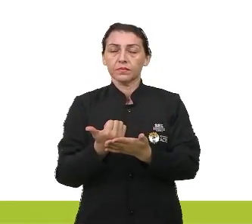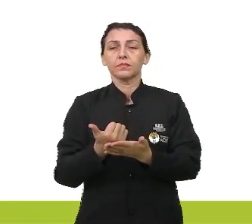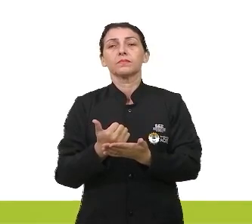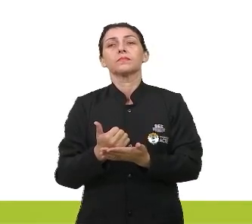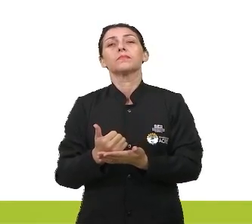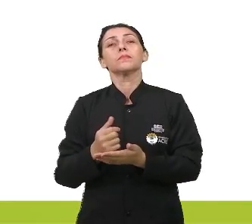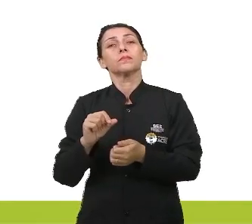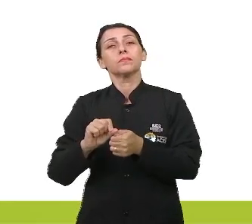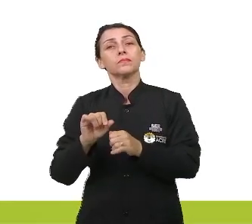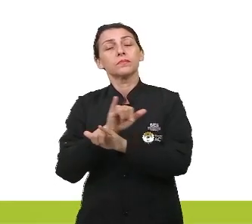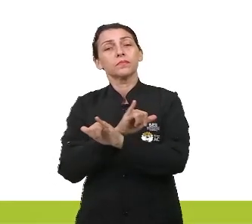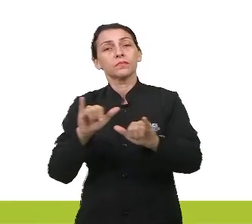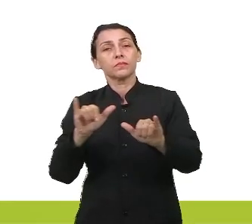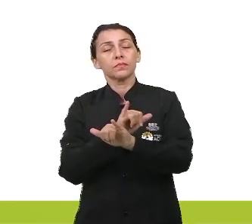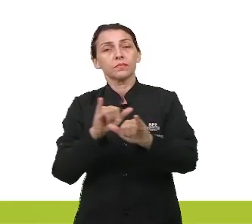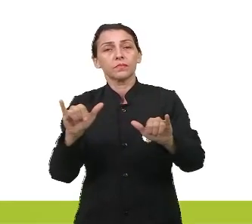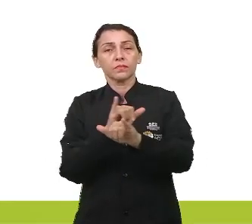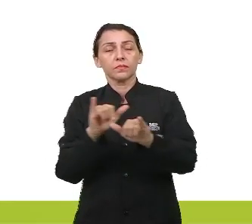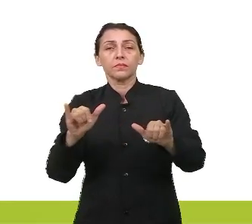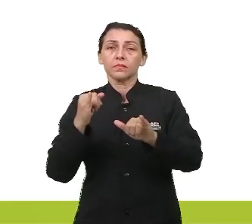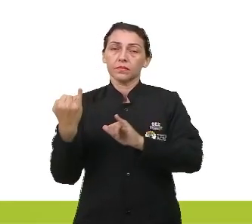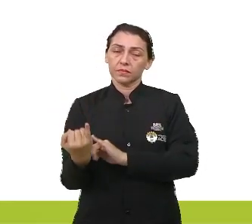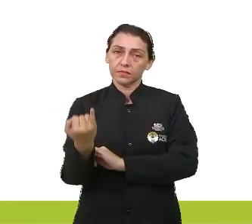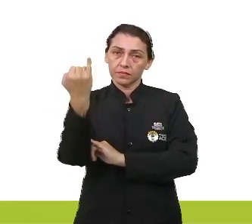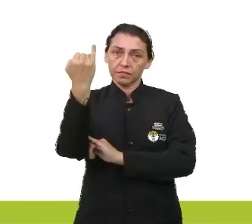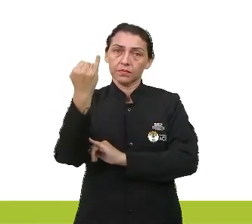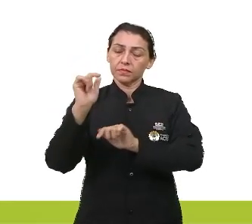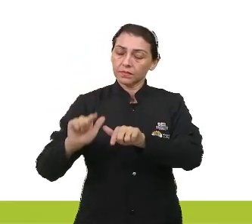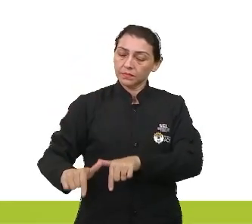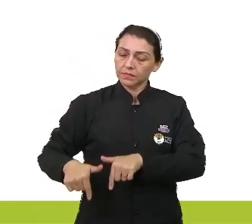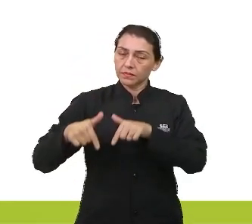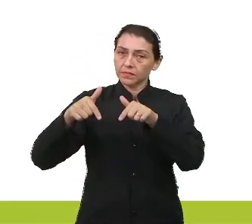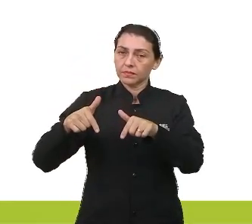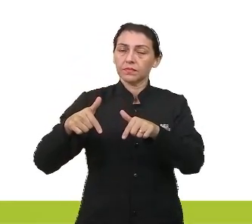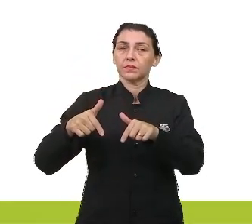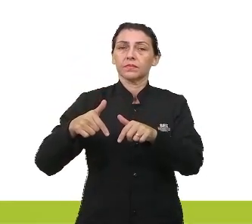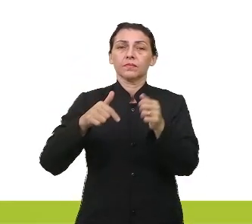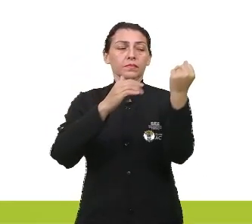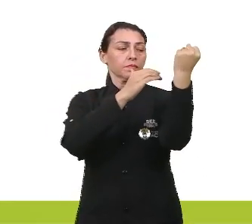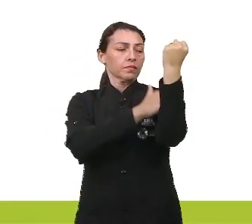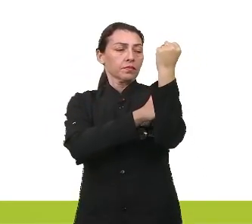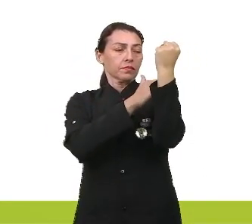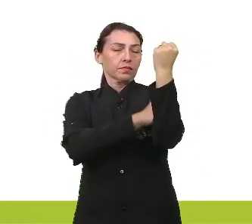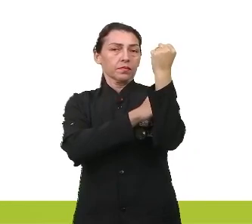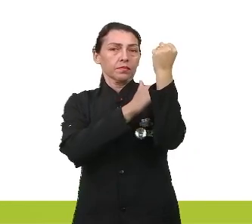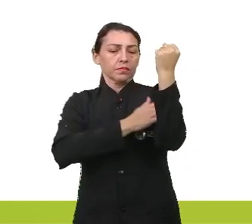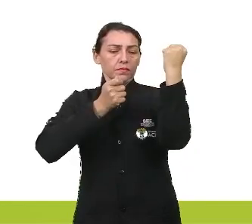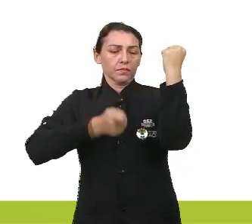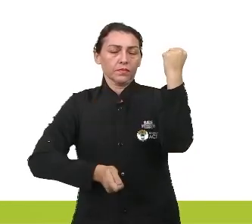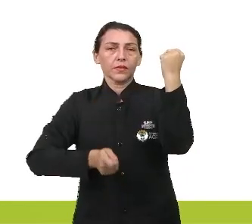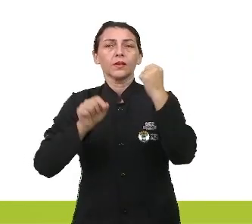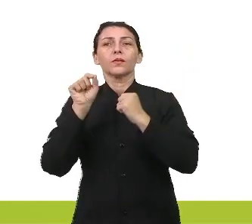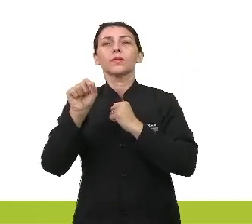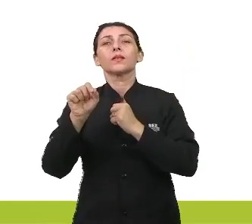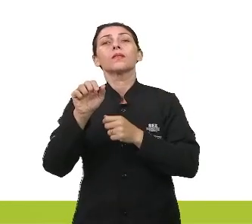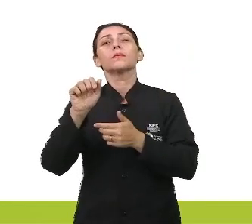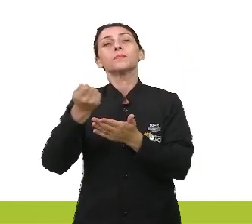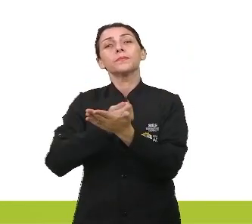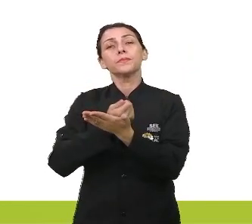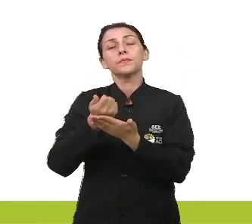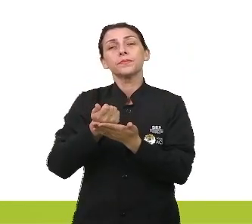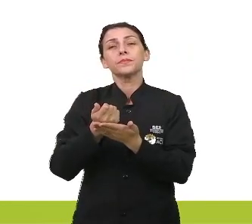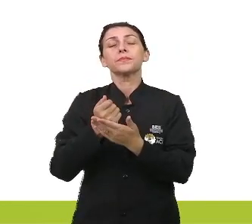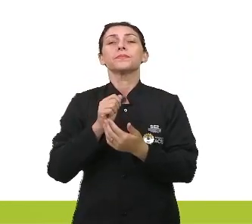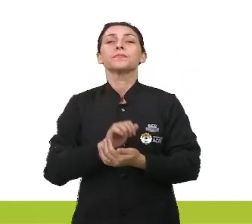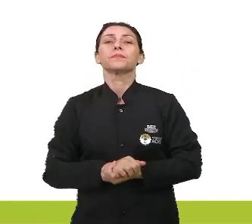Realizar campanhas sobre a importância de lutar contra o machismo. Então, isso é o quê? A ação.